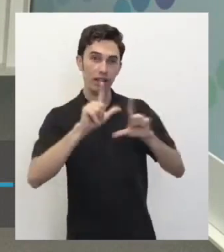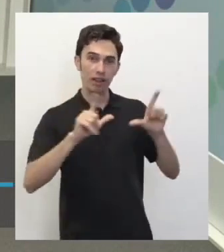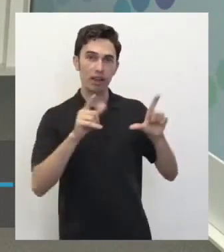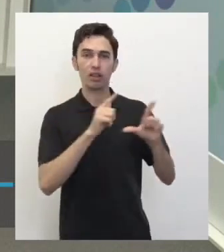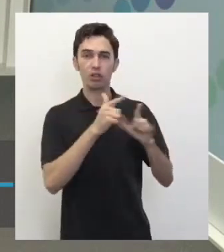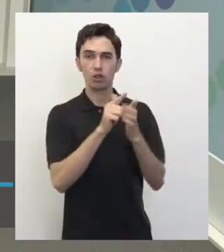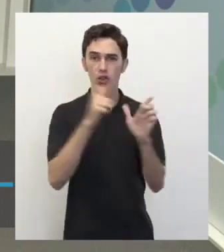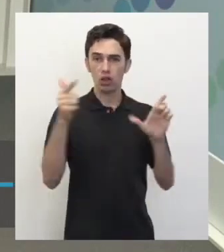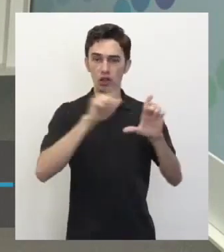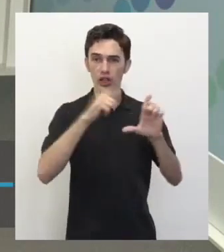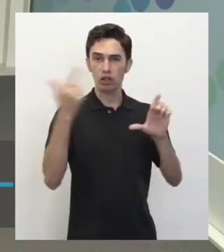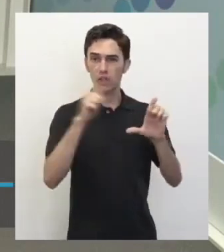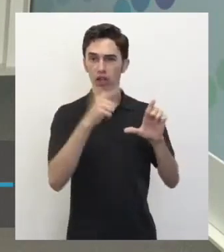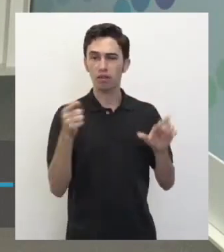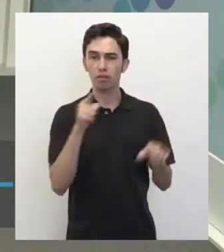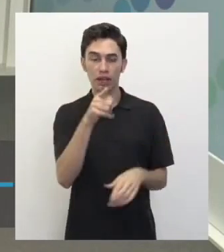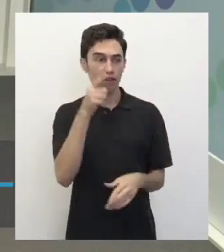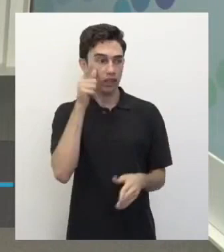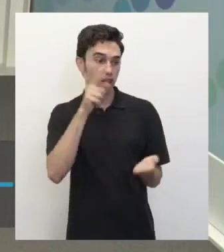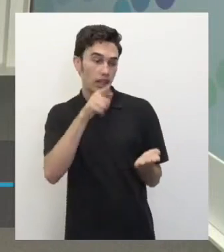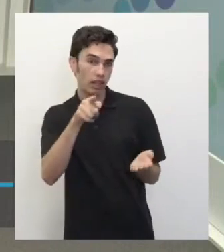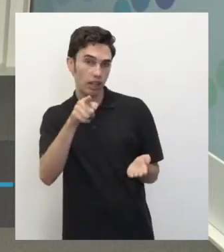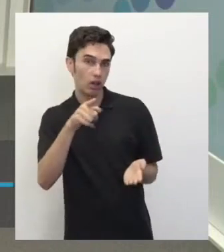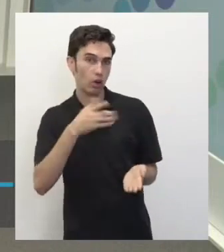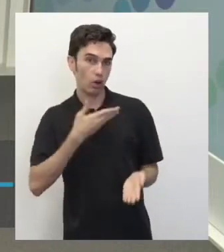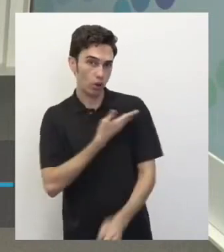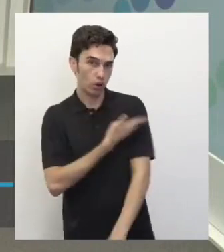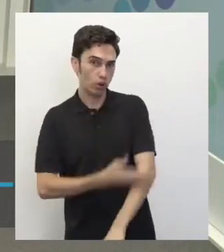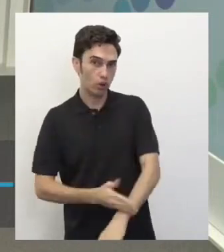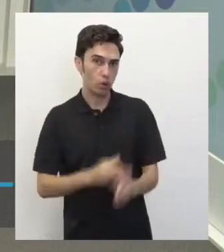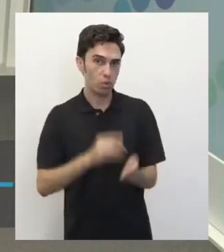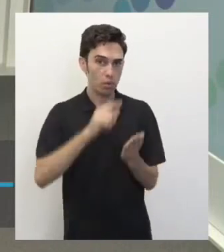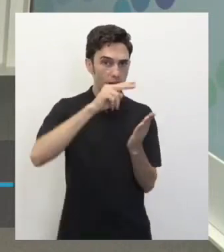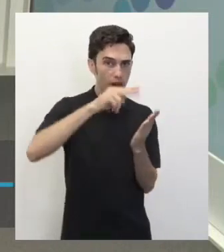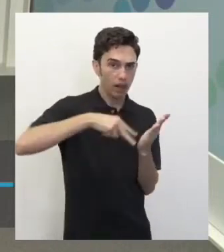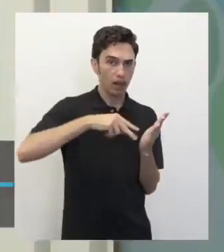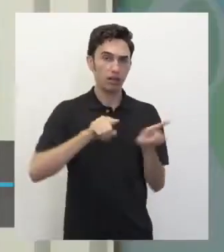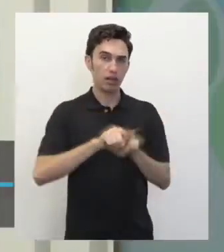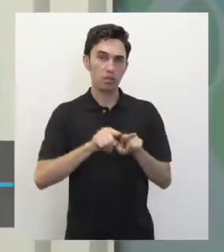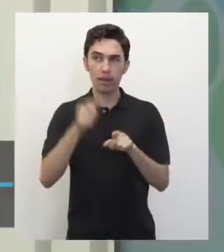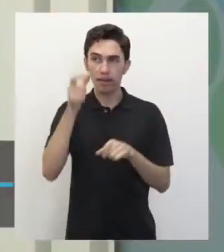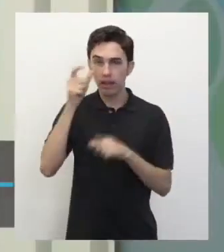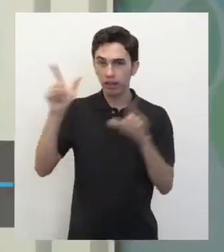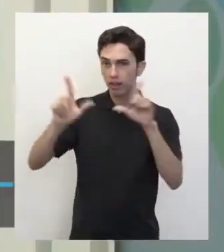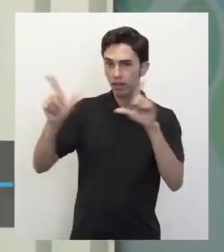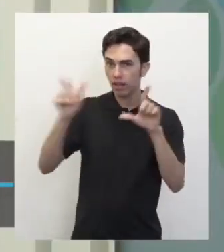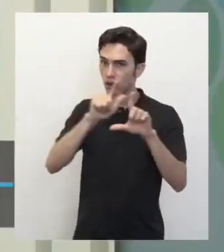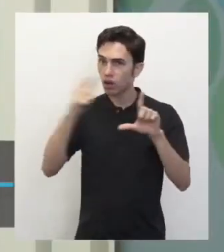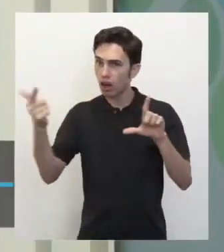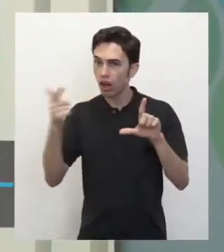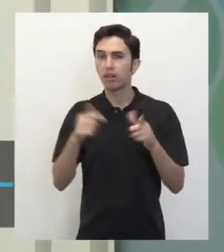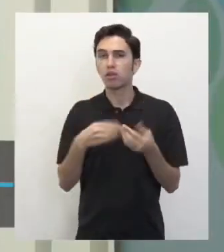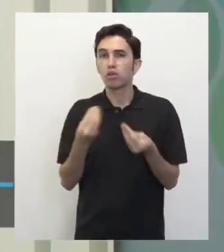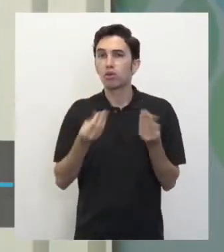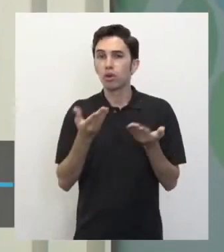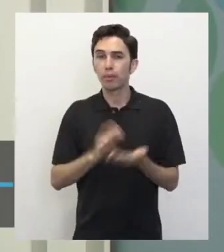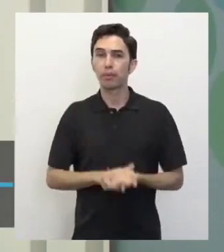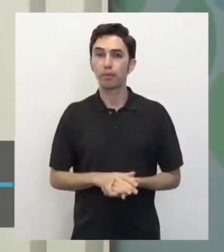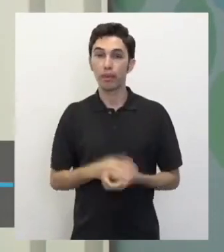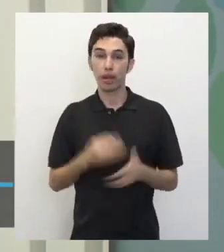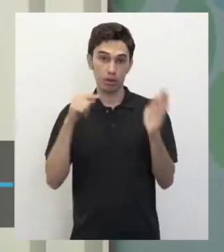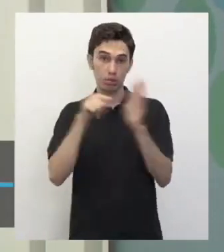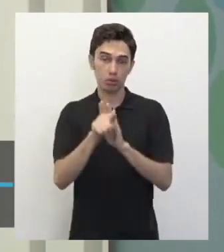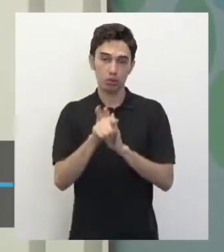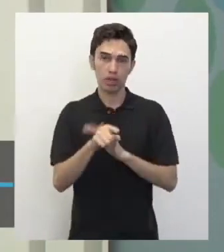você? Você costuma ler jornais? Costuma assistir a jornais? Então, vamos começar com essa pergunta. É